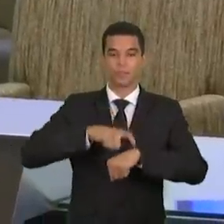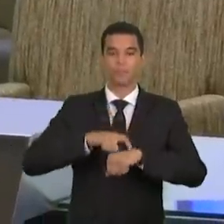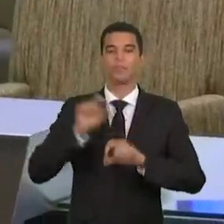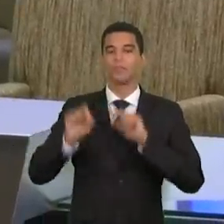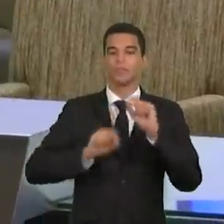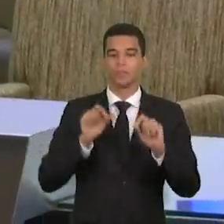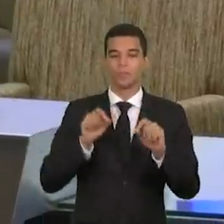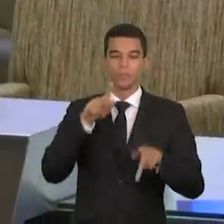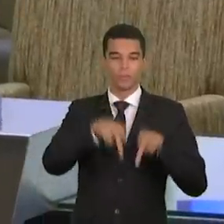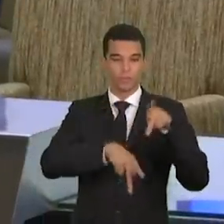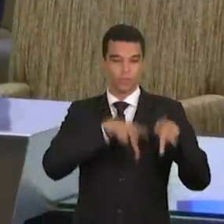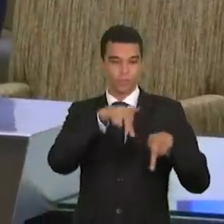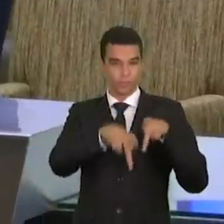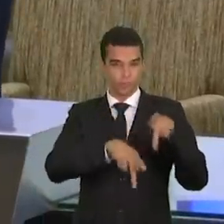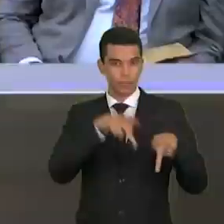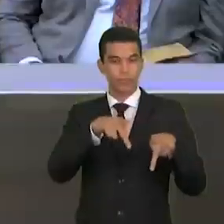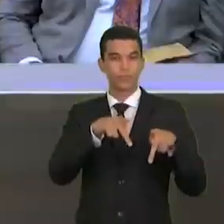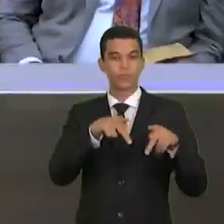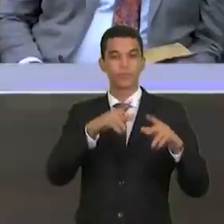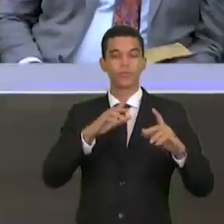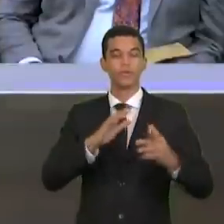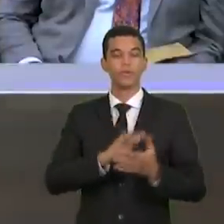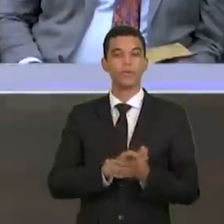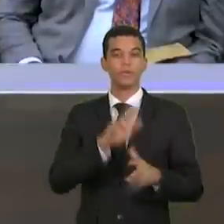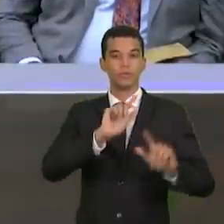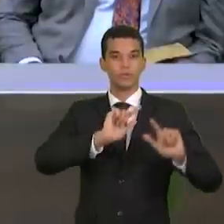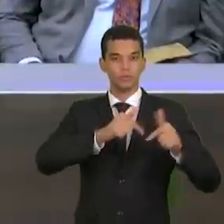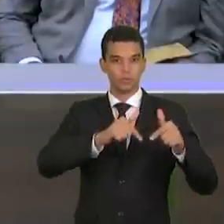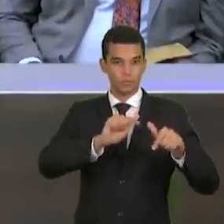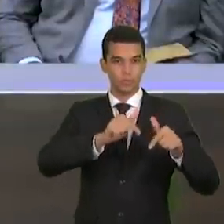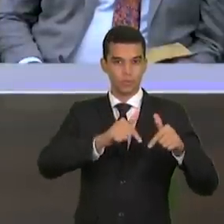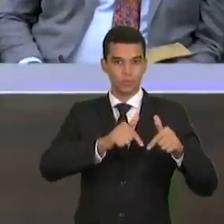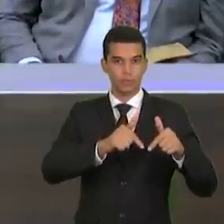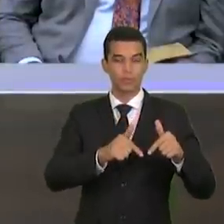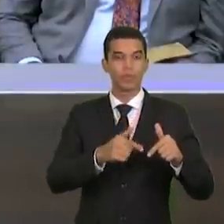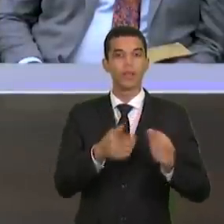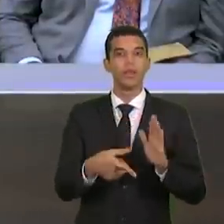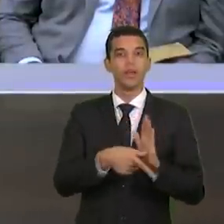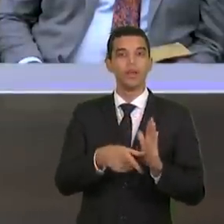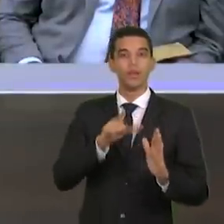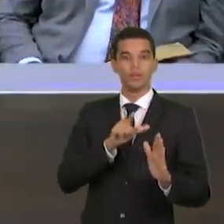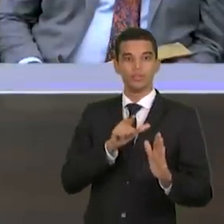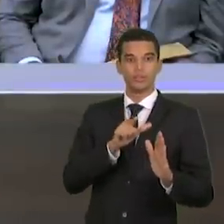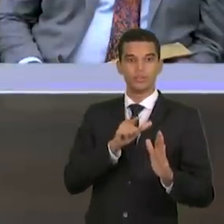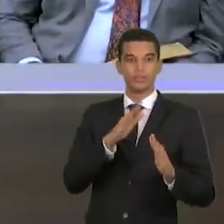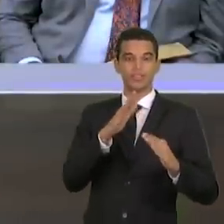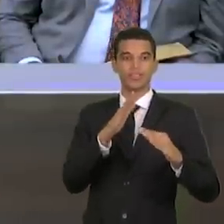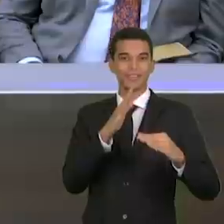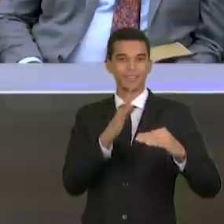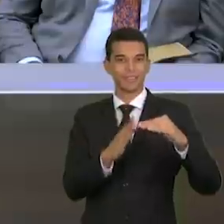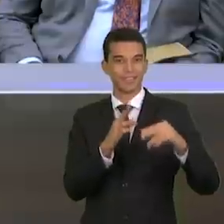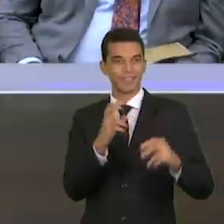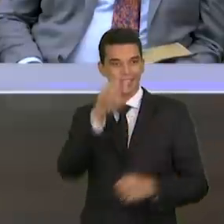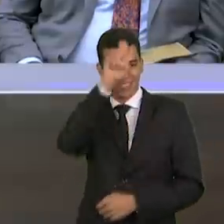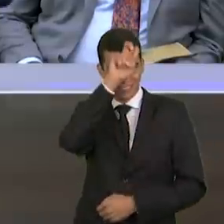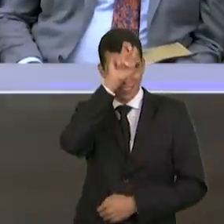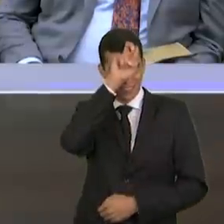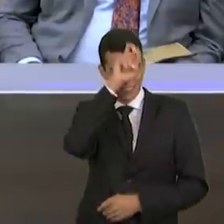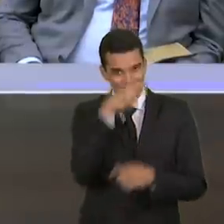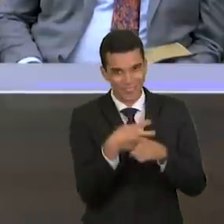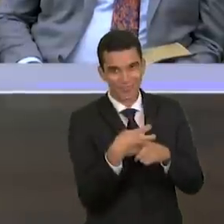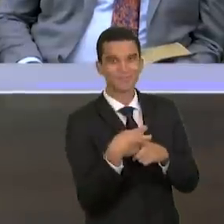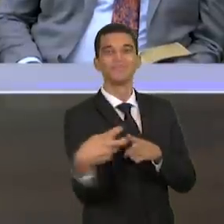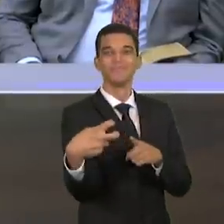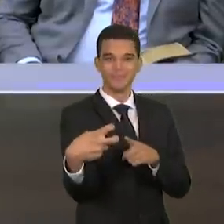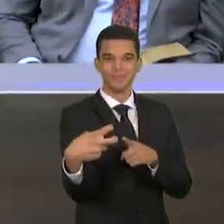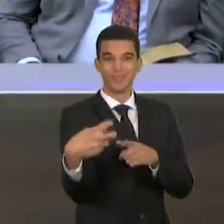estava prestes a sair do Egito para a terra prometida. E a ordem foi dada